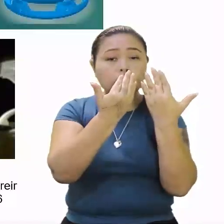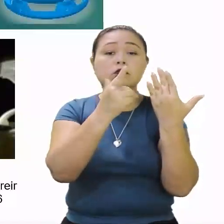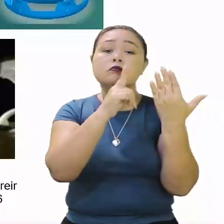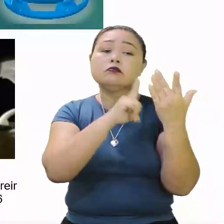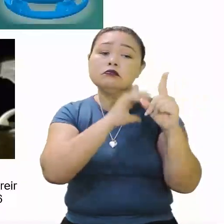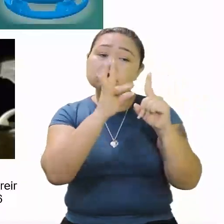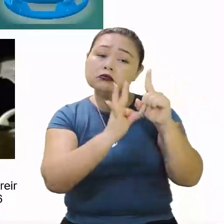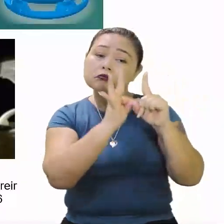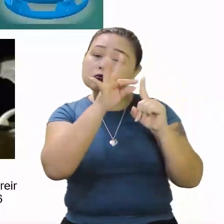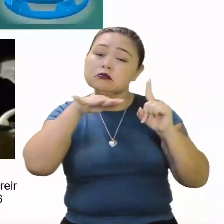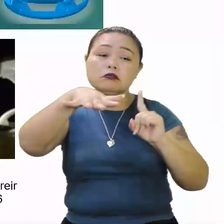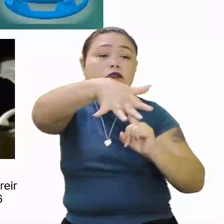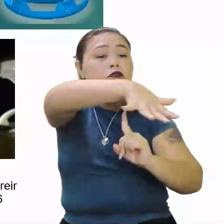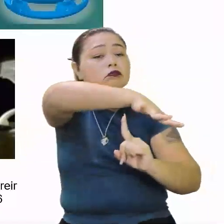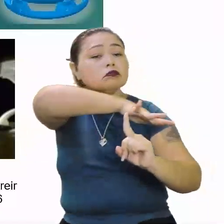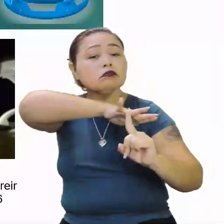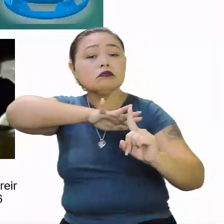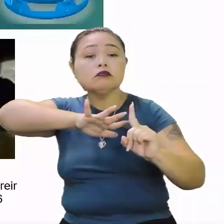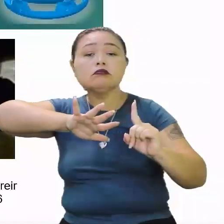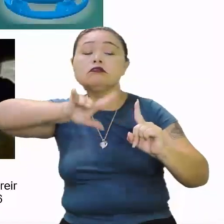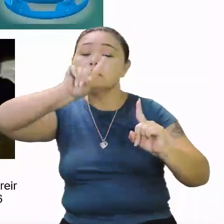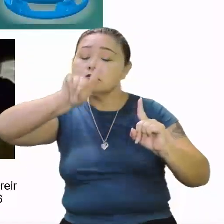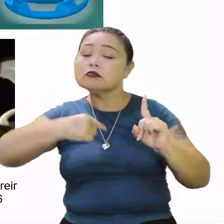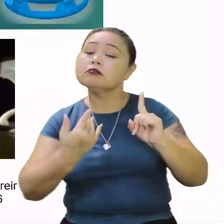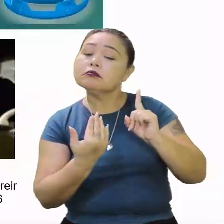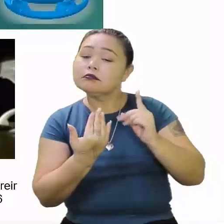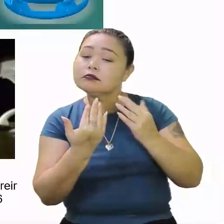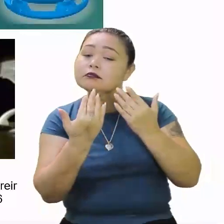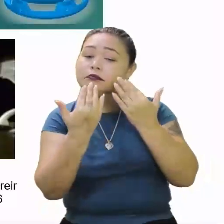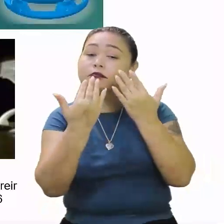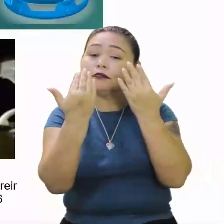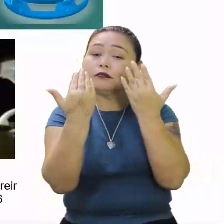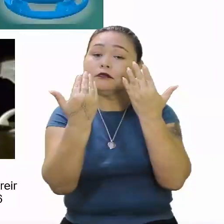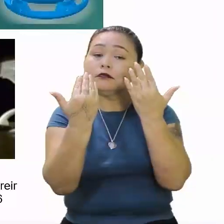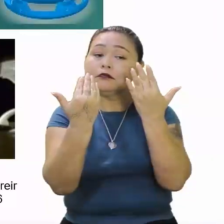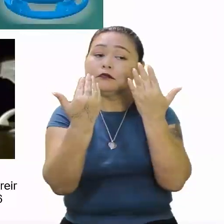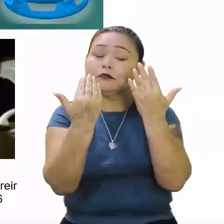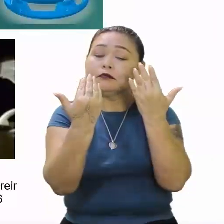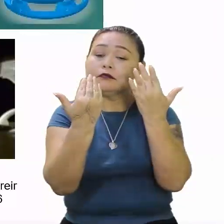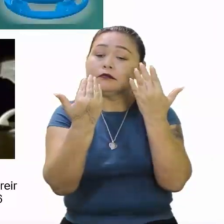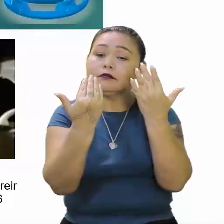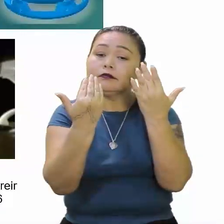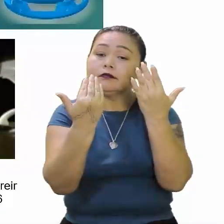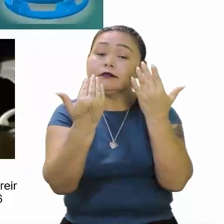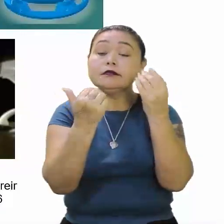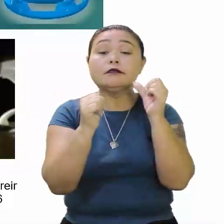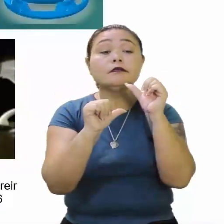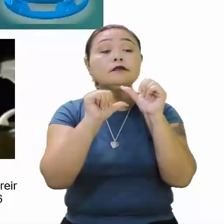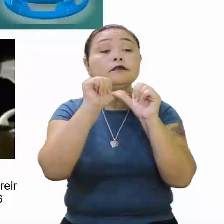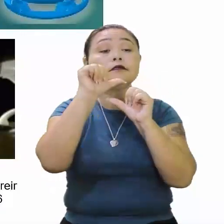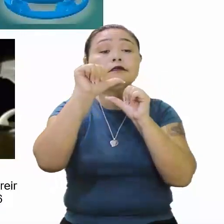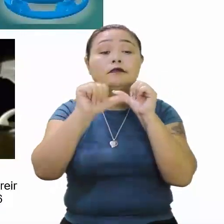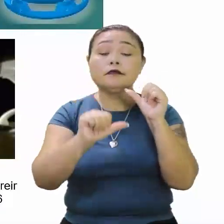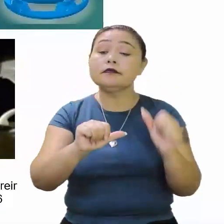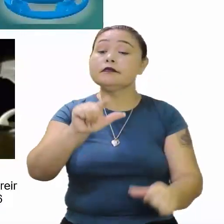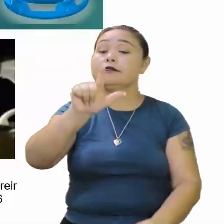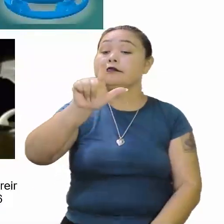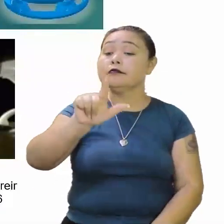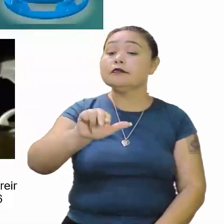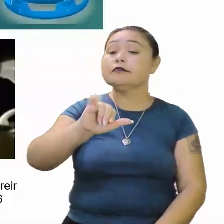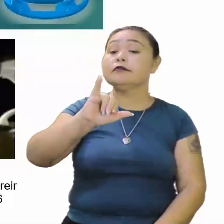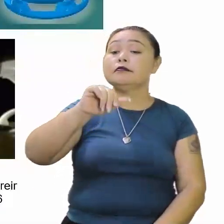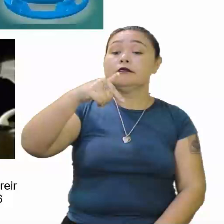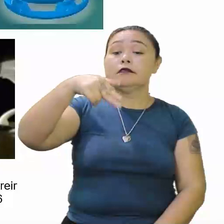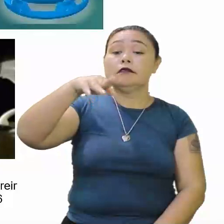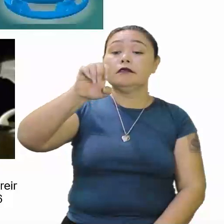a temperatura ambiente, encontra-se na fase gasosa e torna-se liquefeito